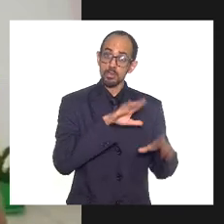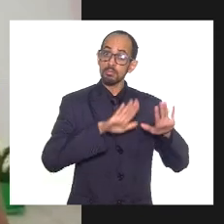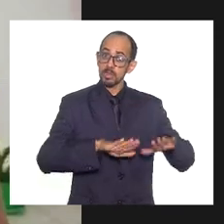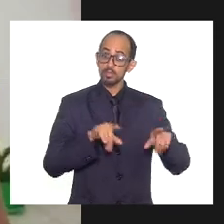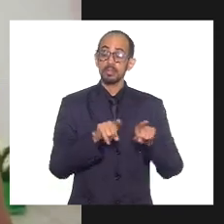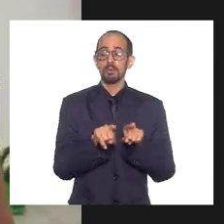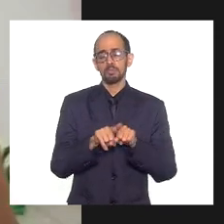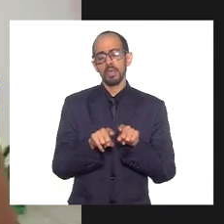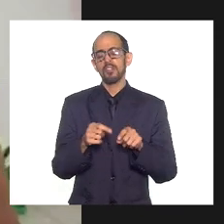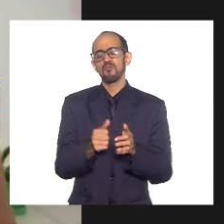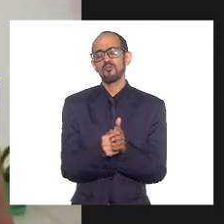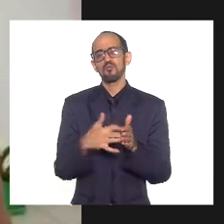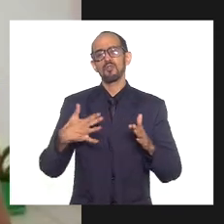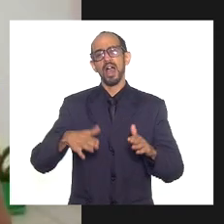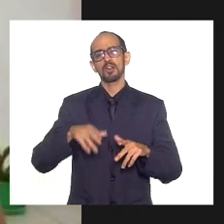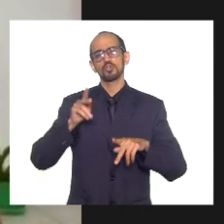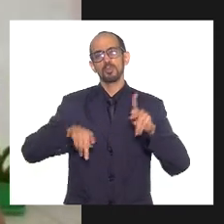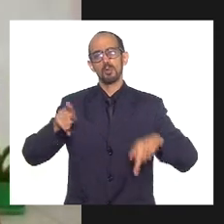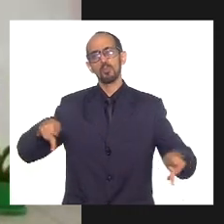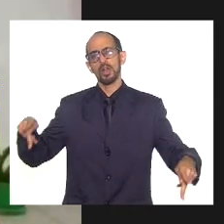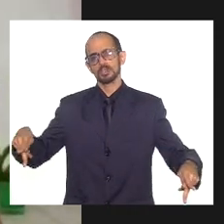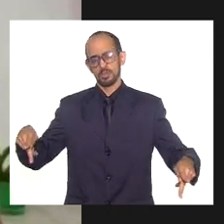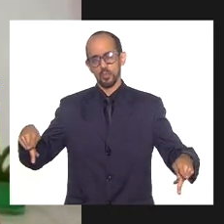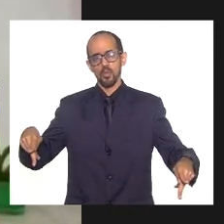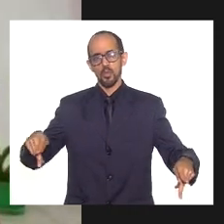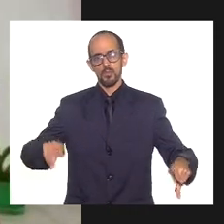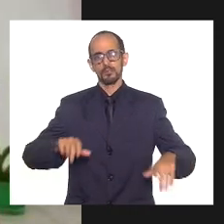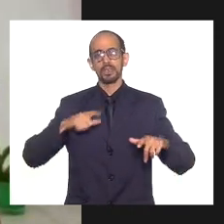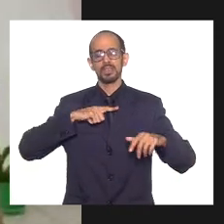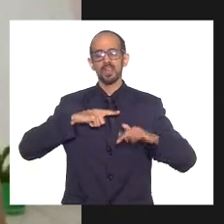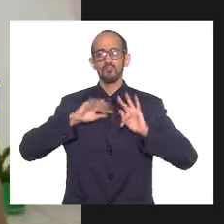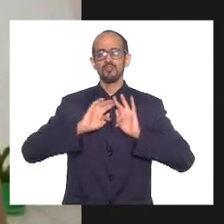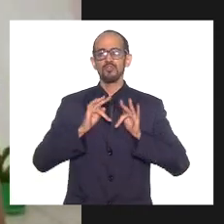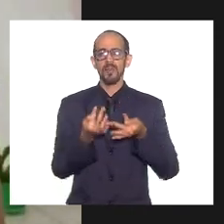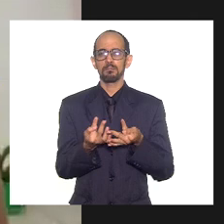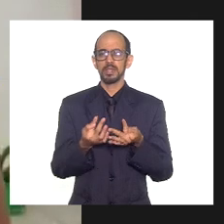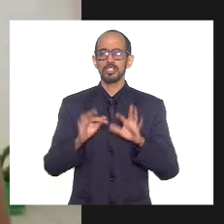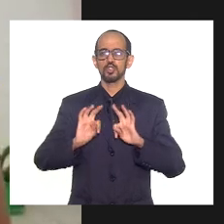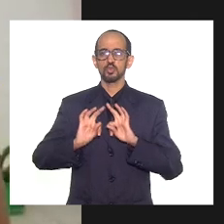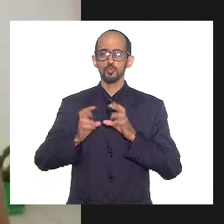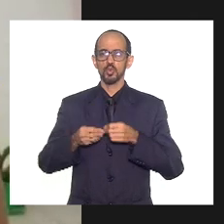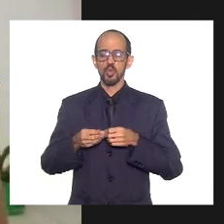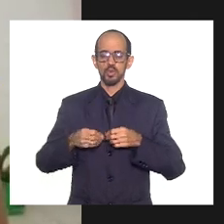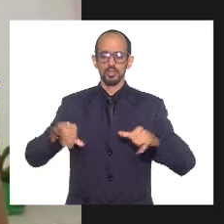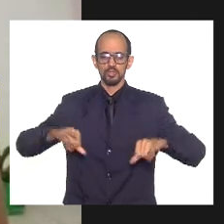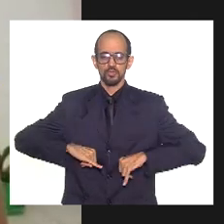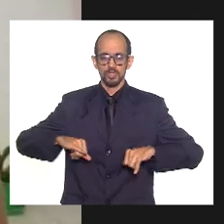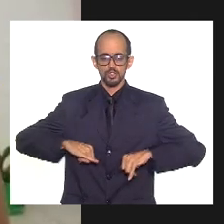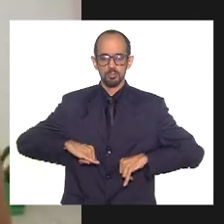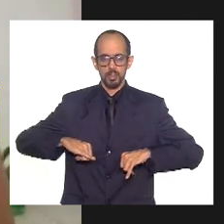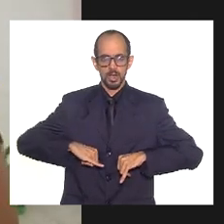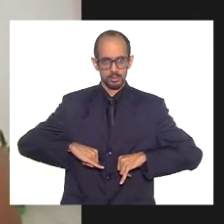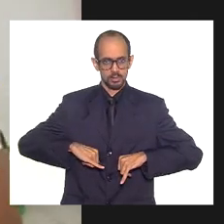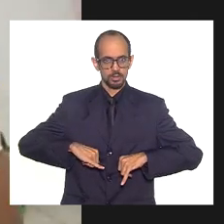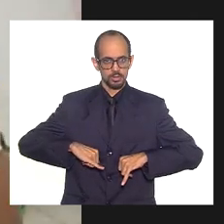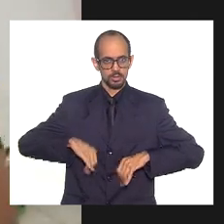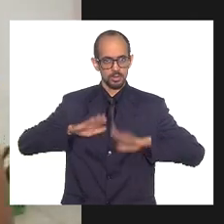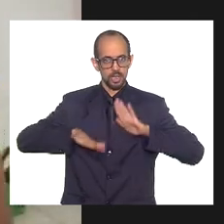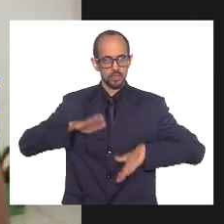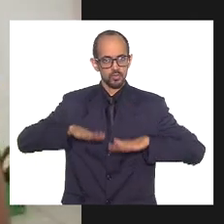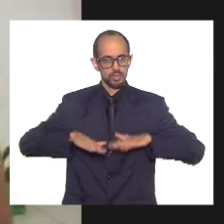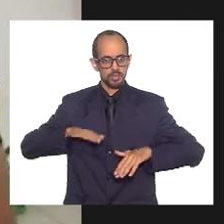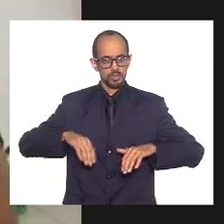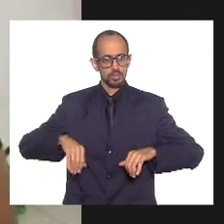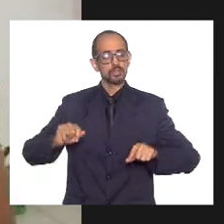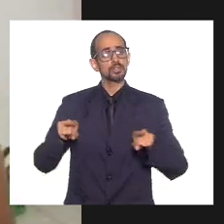muitos moradores. E, nesse sentido, há famílias inteiras vitimadas nesses confrontos e que muitas vezes